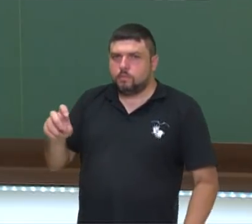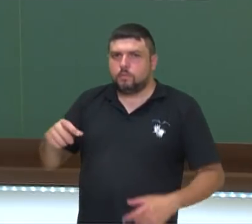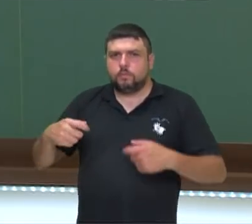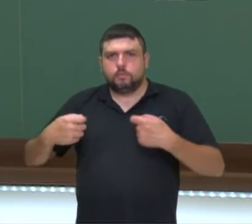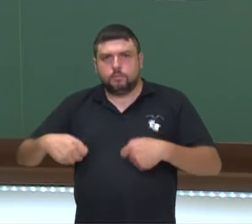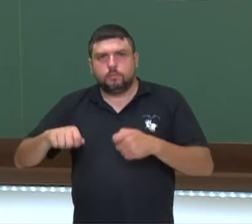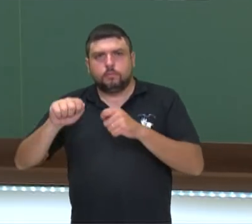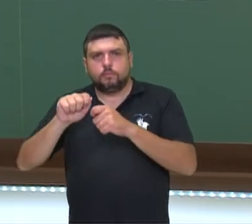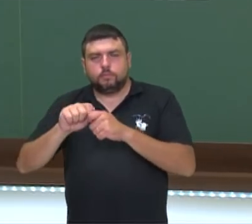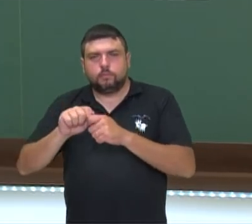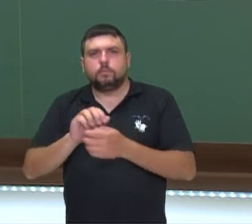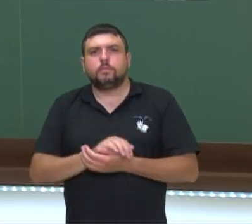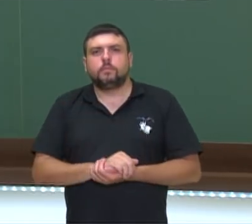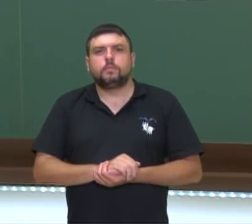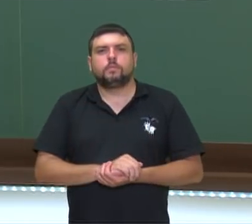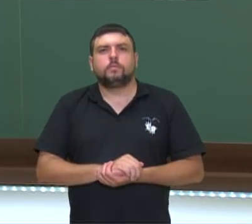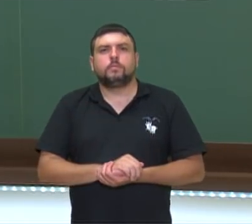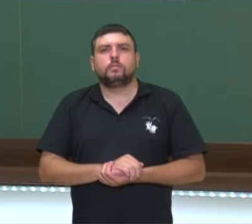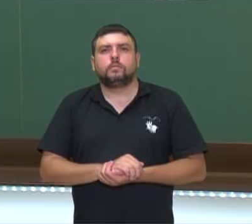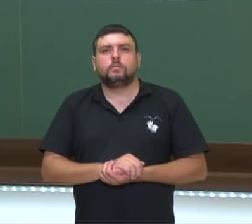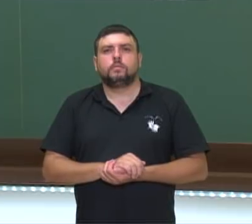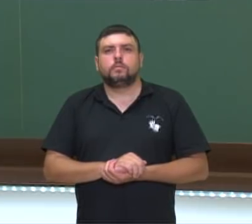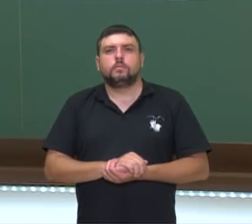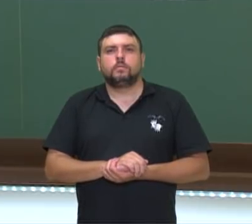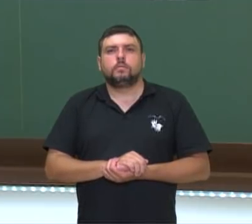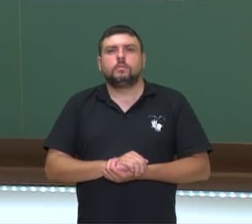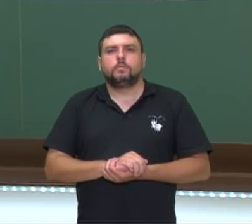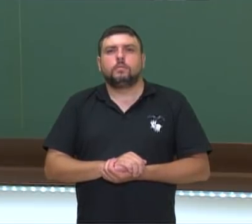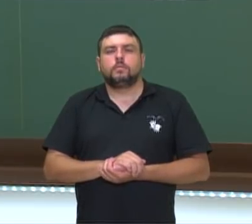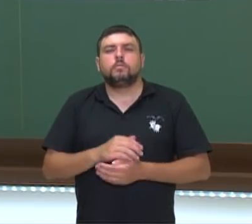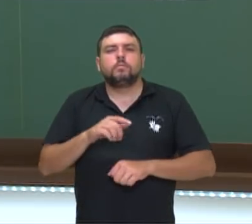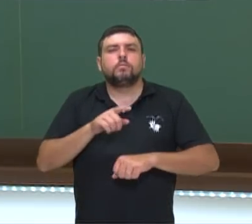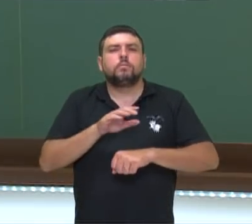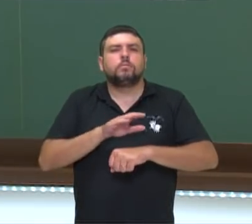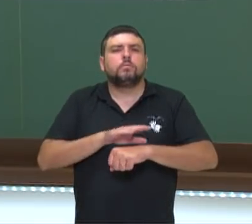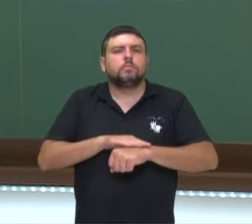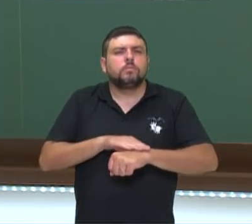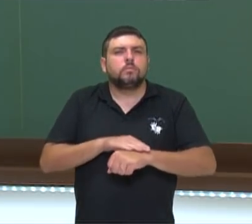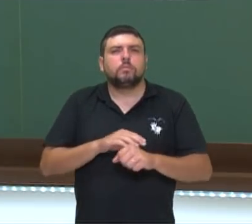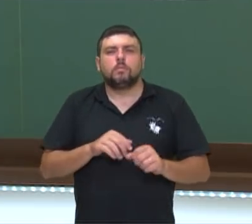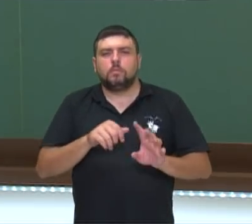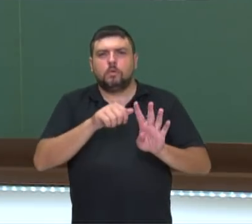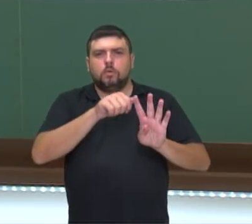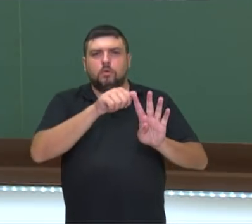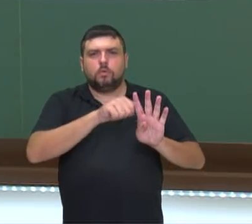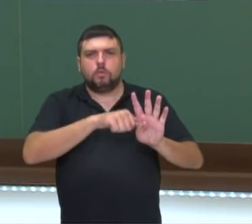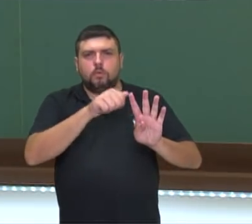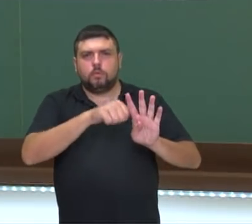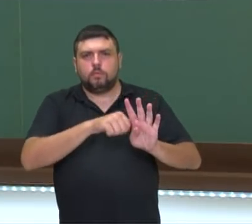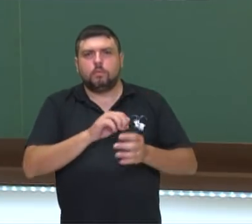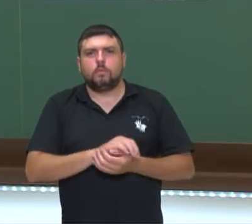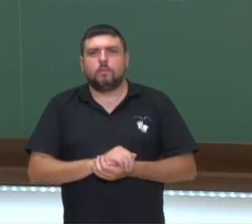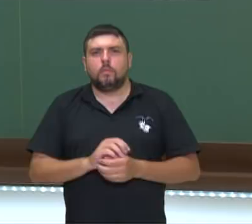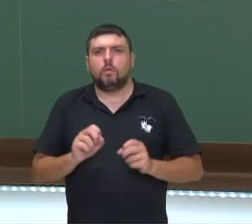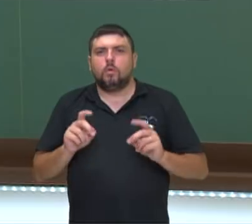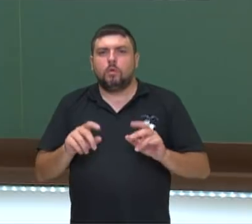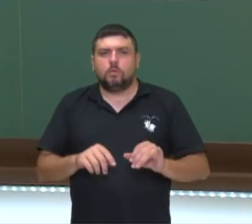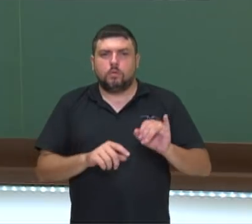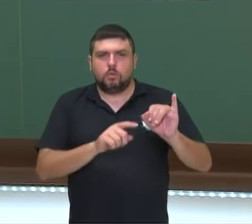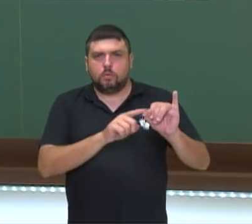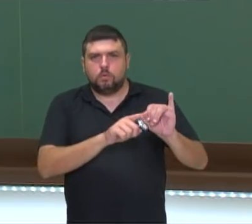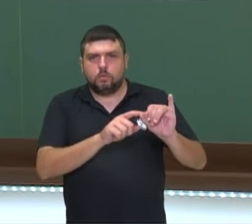0,05 o valor da taxa ao mês, durante 4 meses. Está batendo a taxa e o